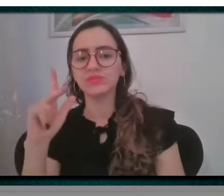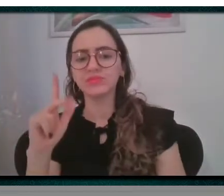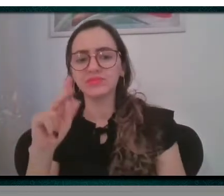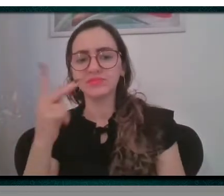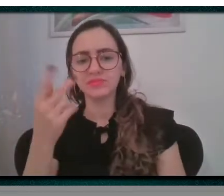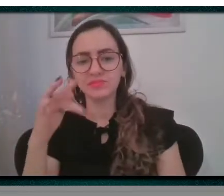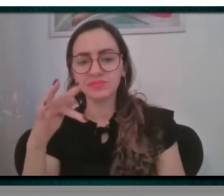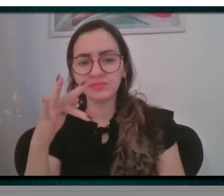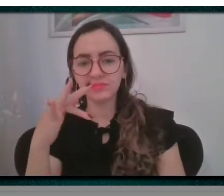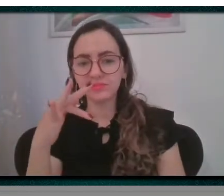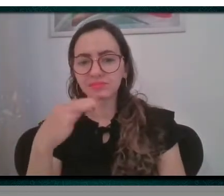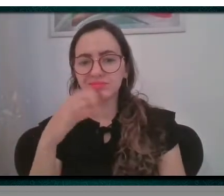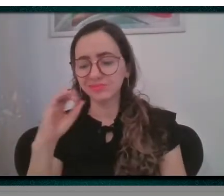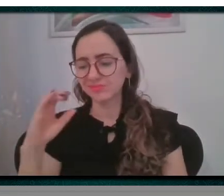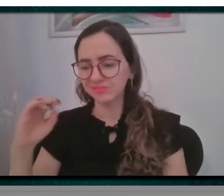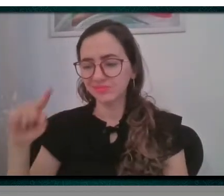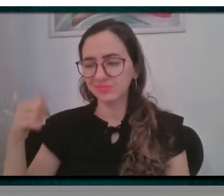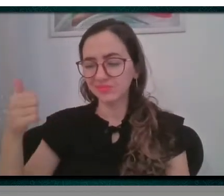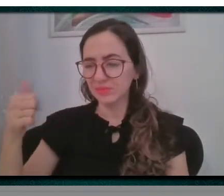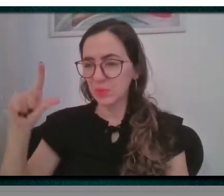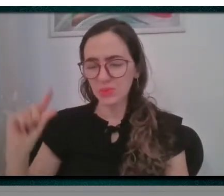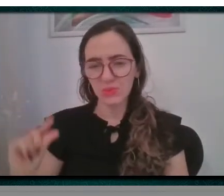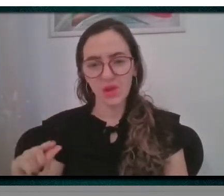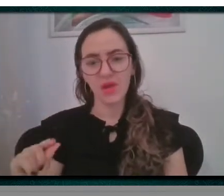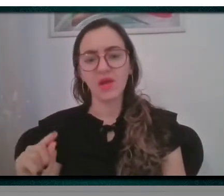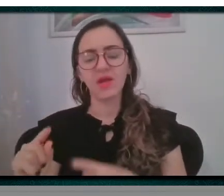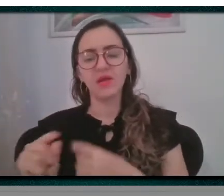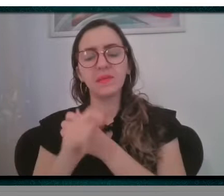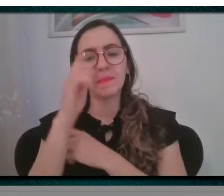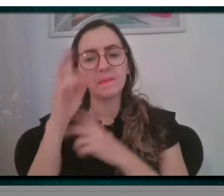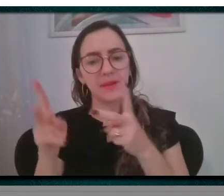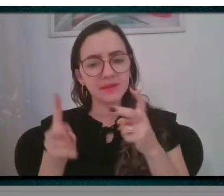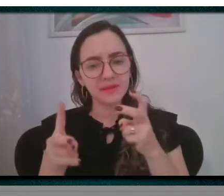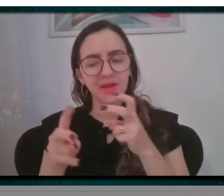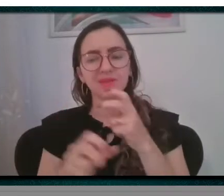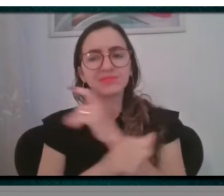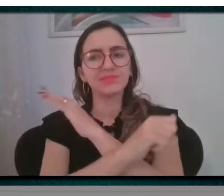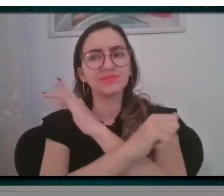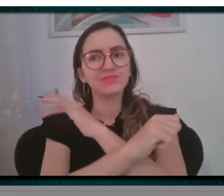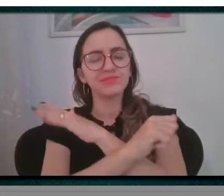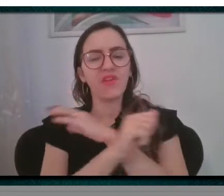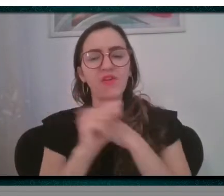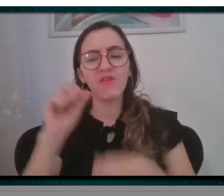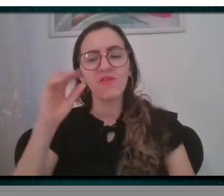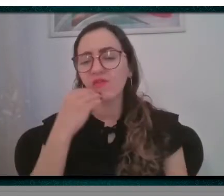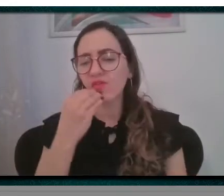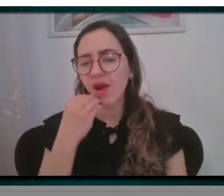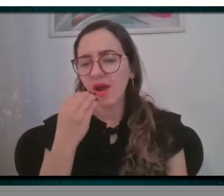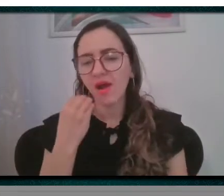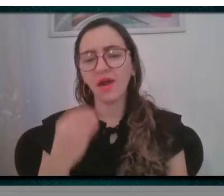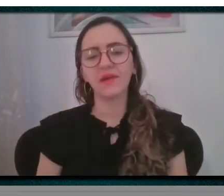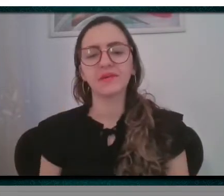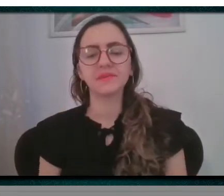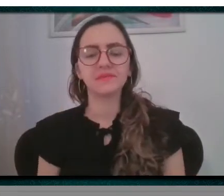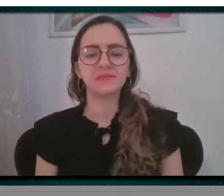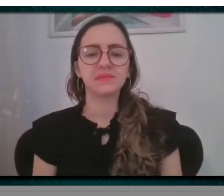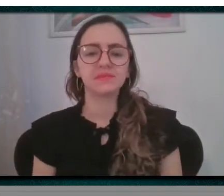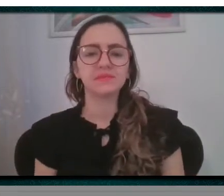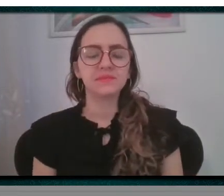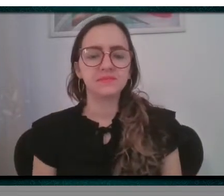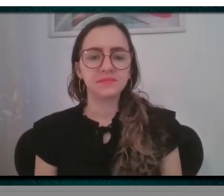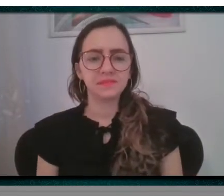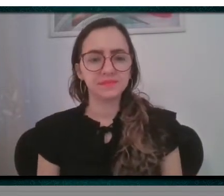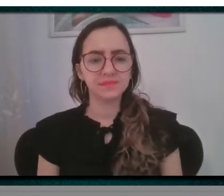desses valores, você já consegue definir quem é um ácido fraco e quem é um ácido forte. Apenas em comparação. Então, eu posso dizer aqui